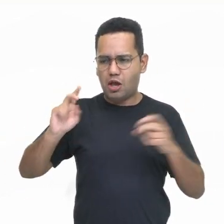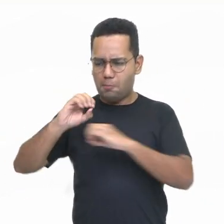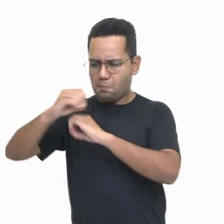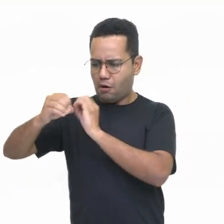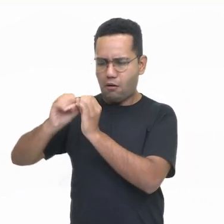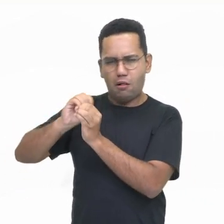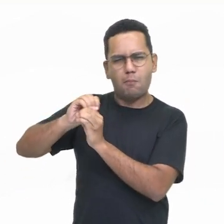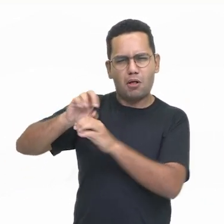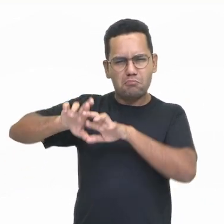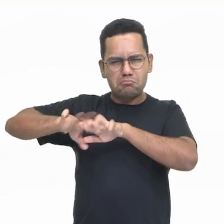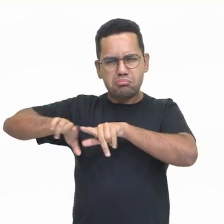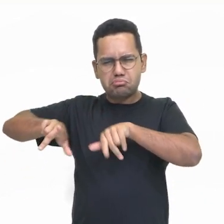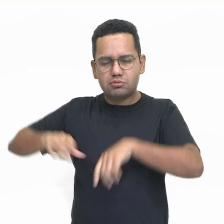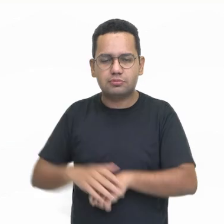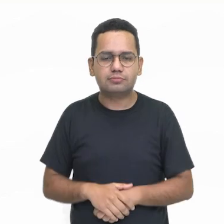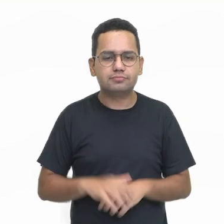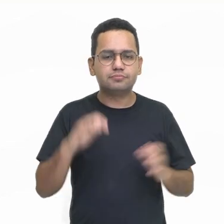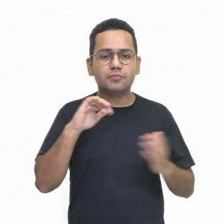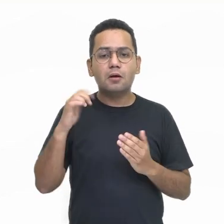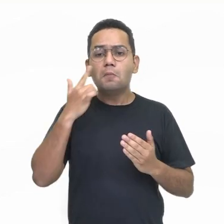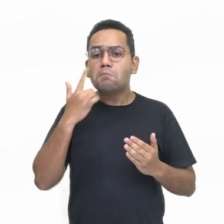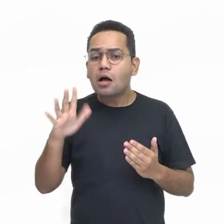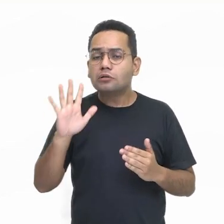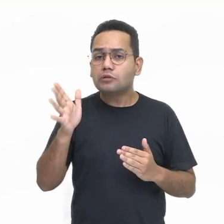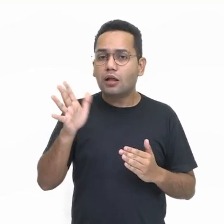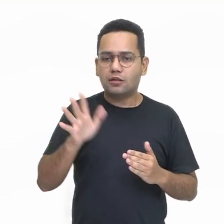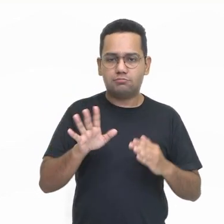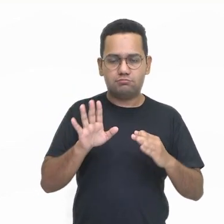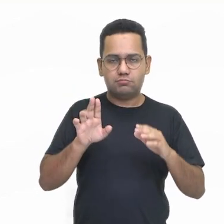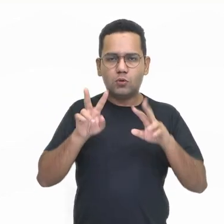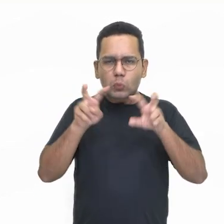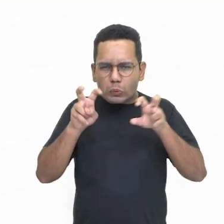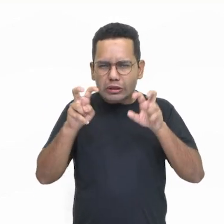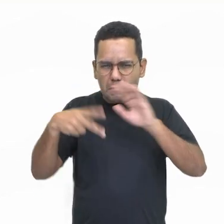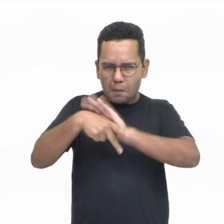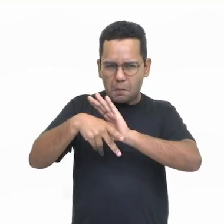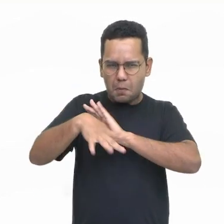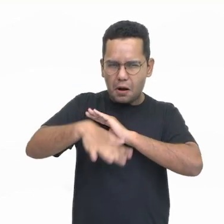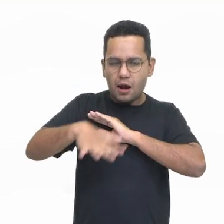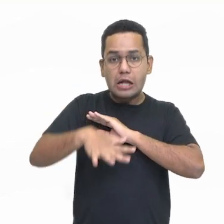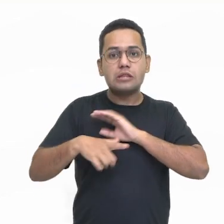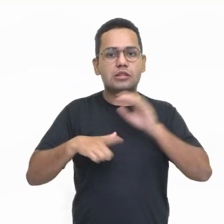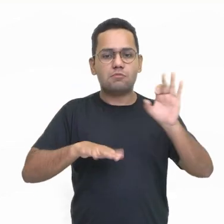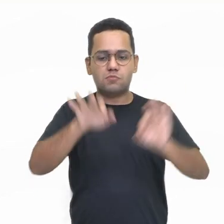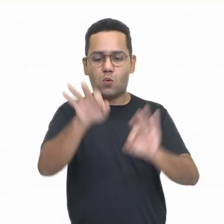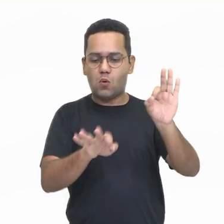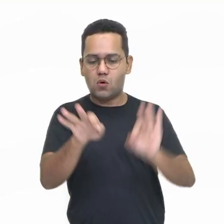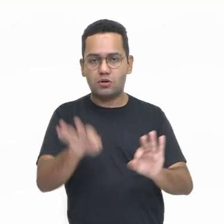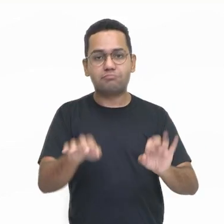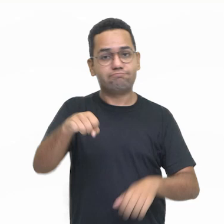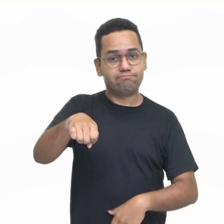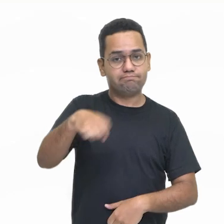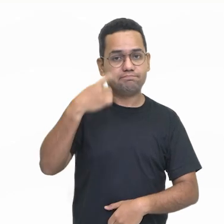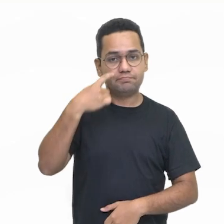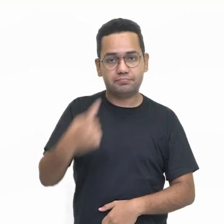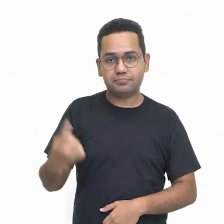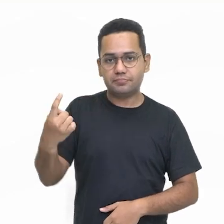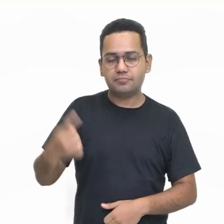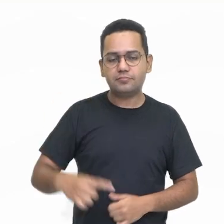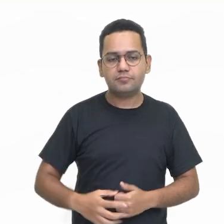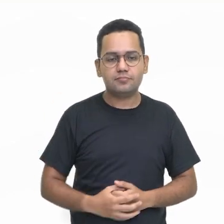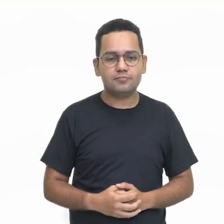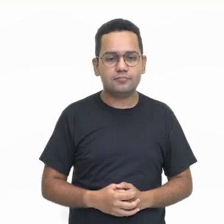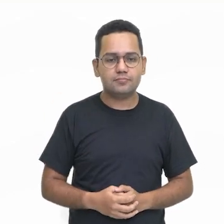organização na ecologia esses níveis de organização na ecologia ele é dada a uma uma